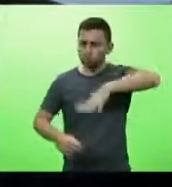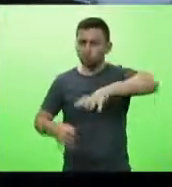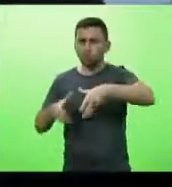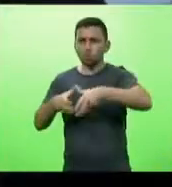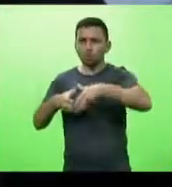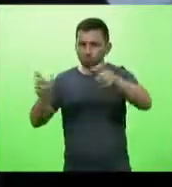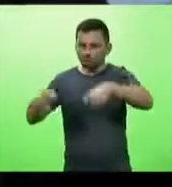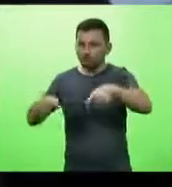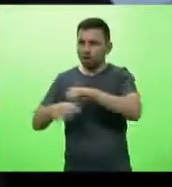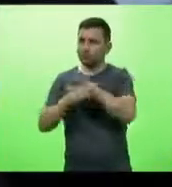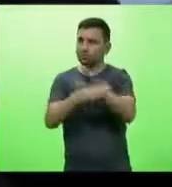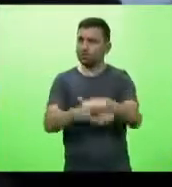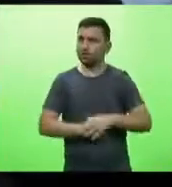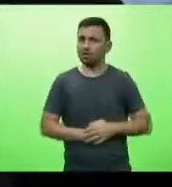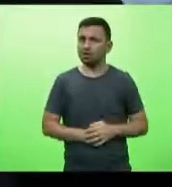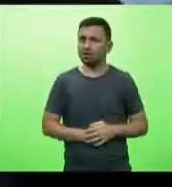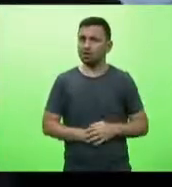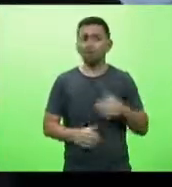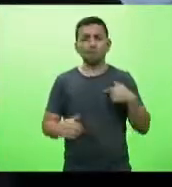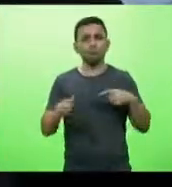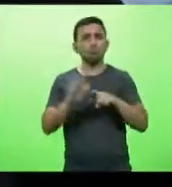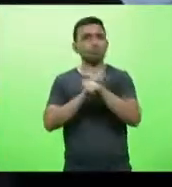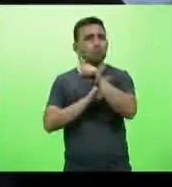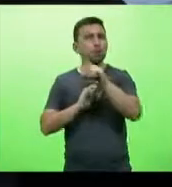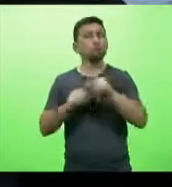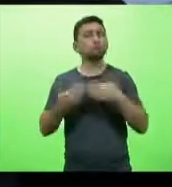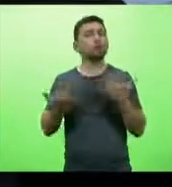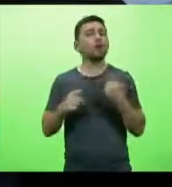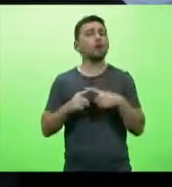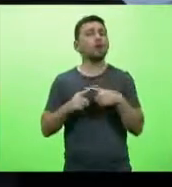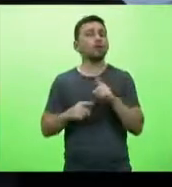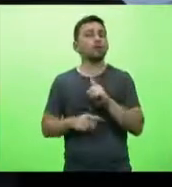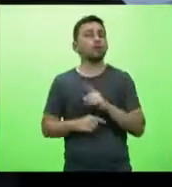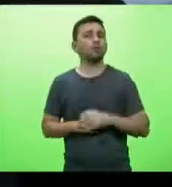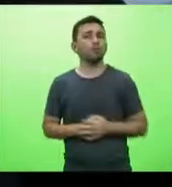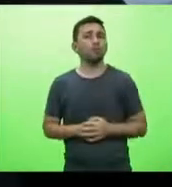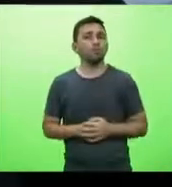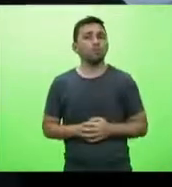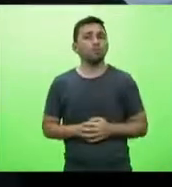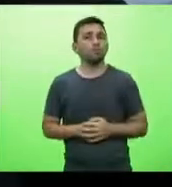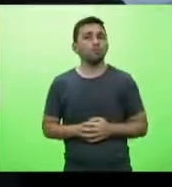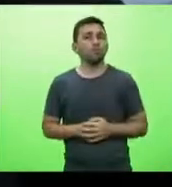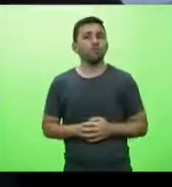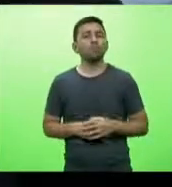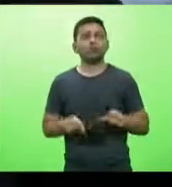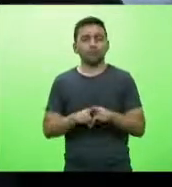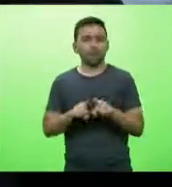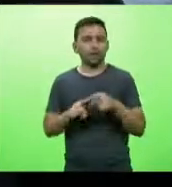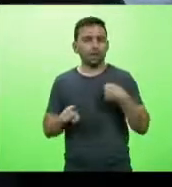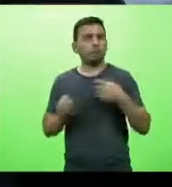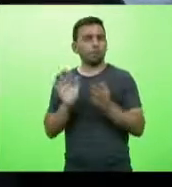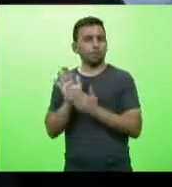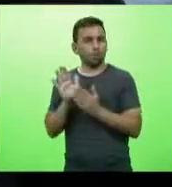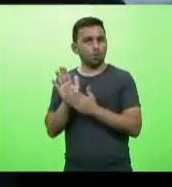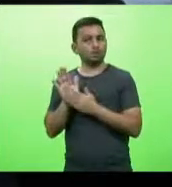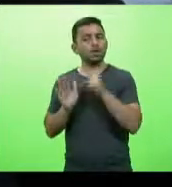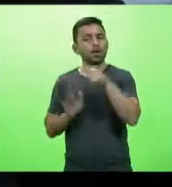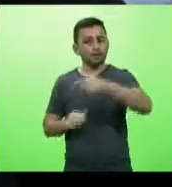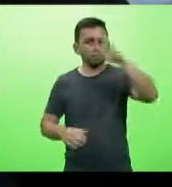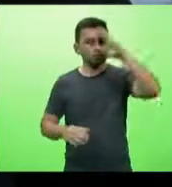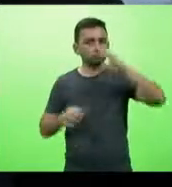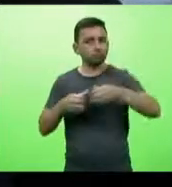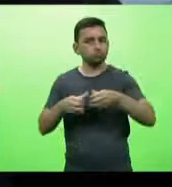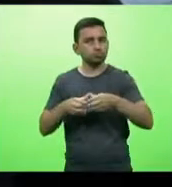pode contribuir. E aqui fica a minha indagação. Eu fiz uma proposição para que o Exército Santa